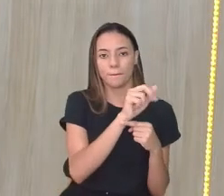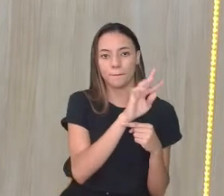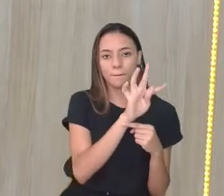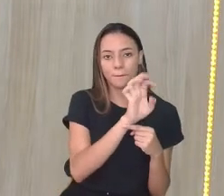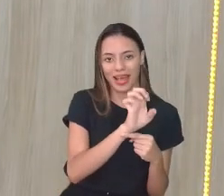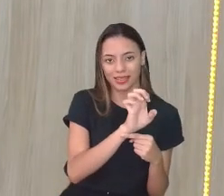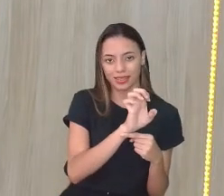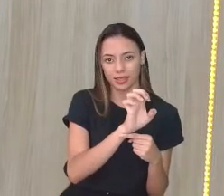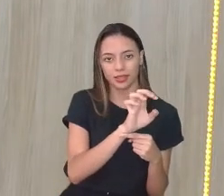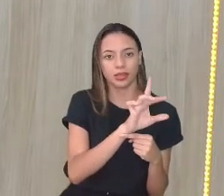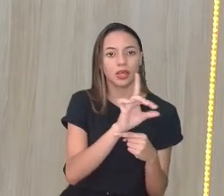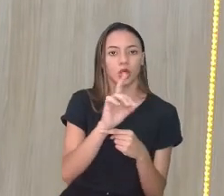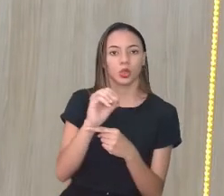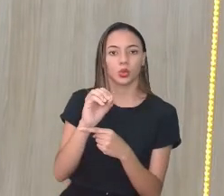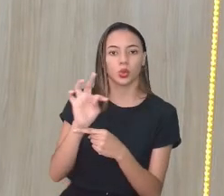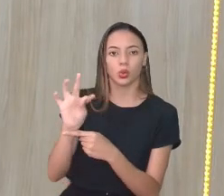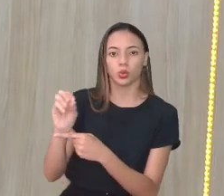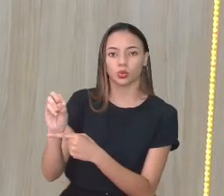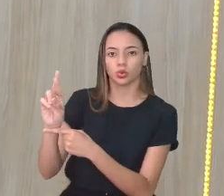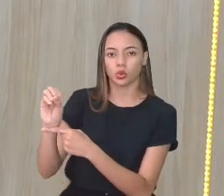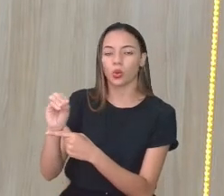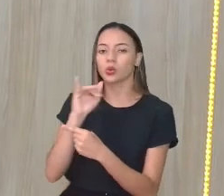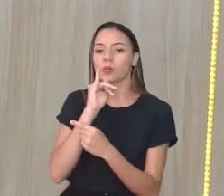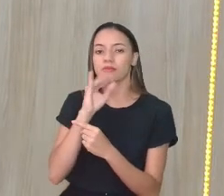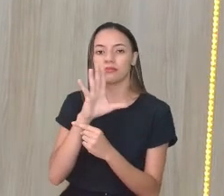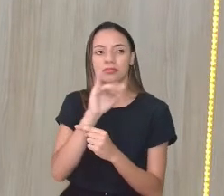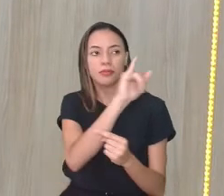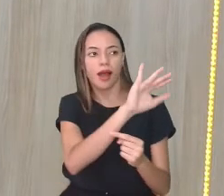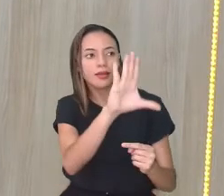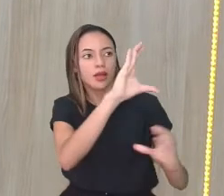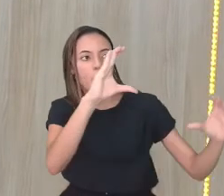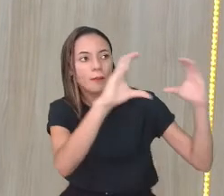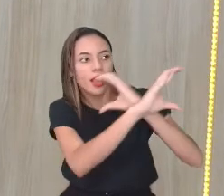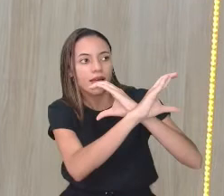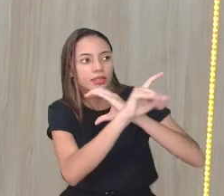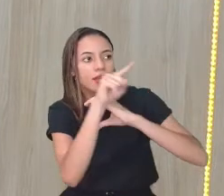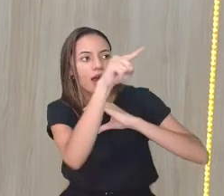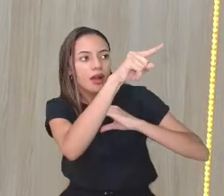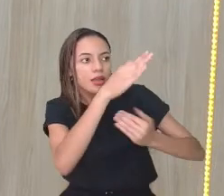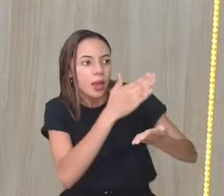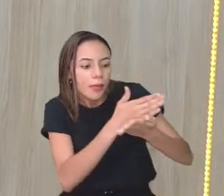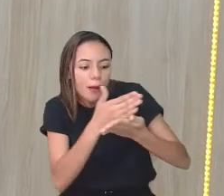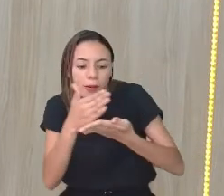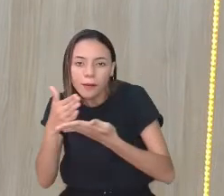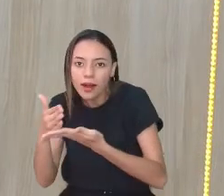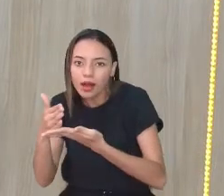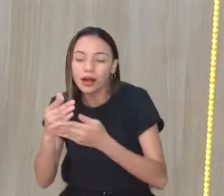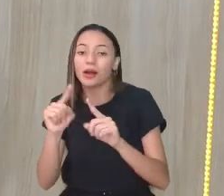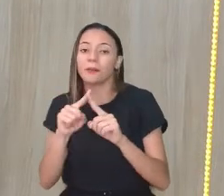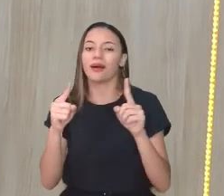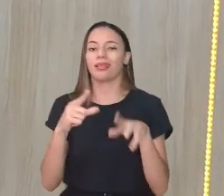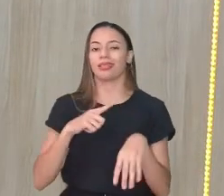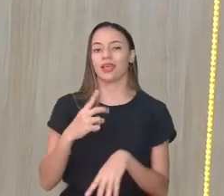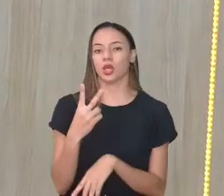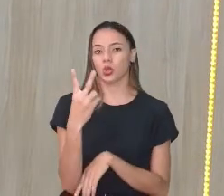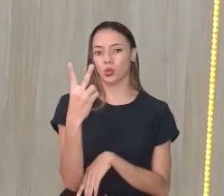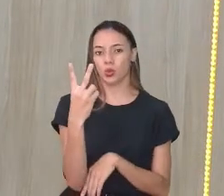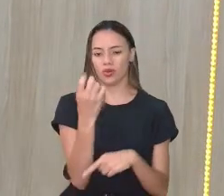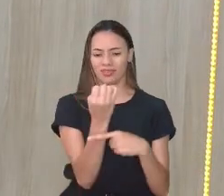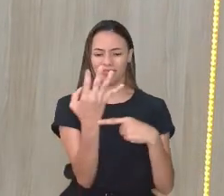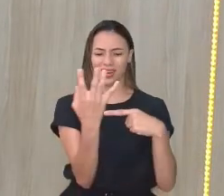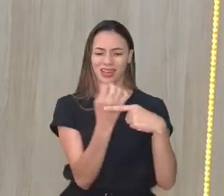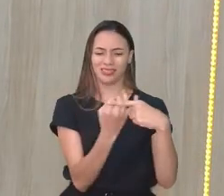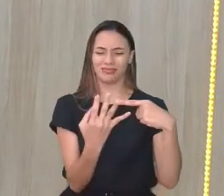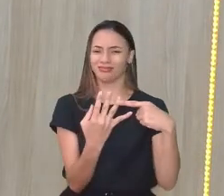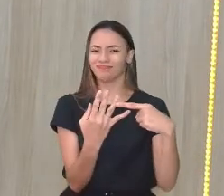todo, divido em partes iguais e pego alguma daquelas partes. Só que tem duas frações ali que parece não